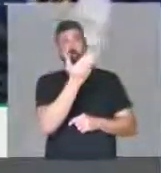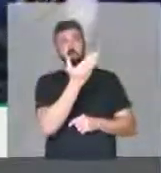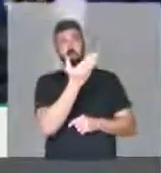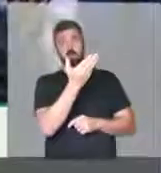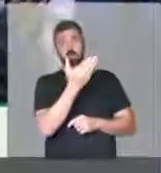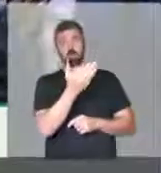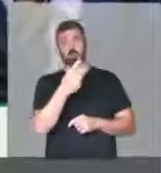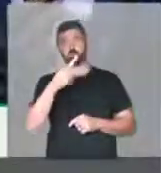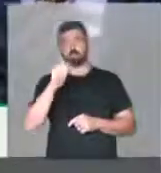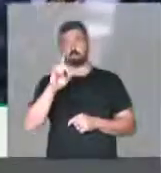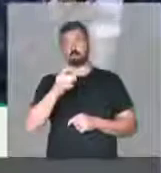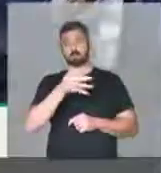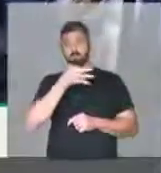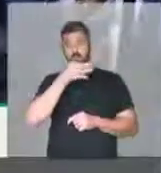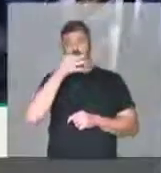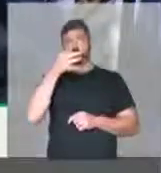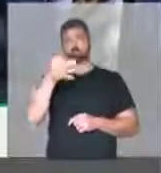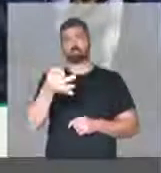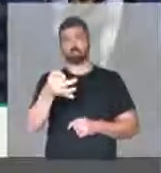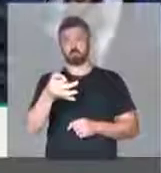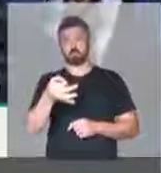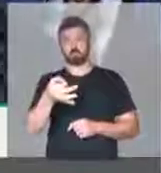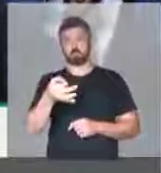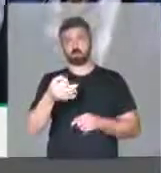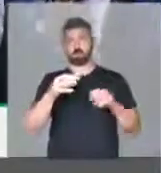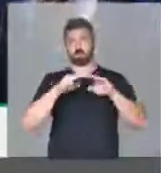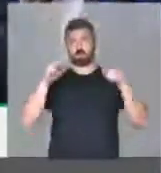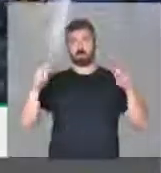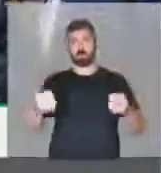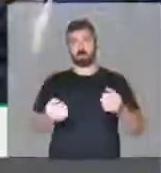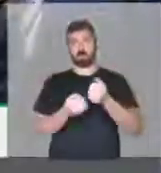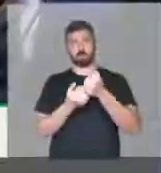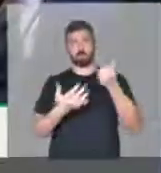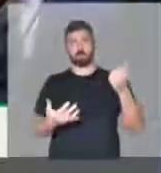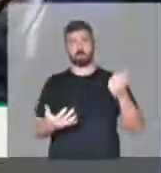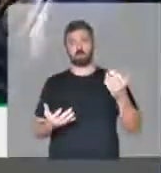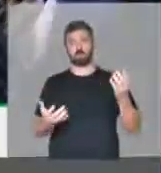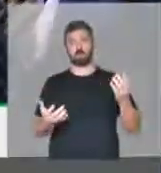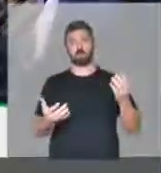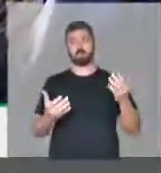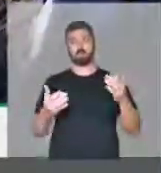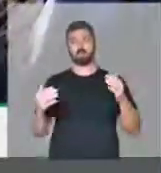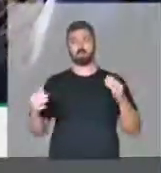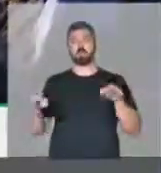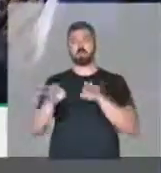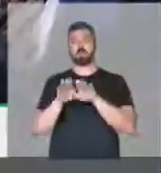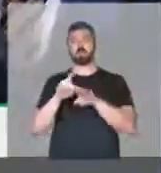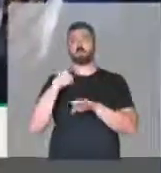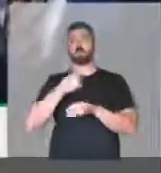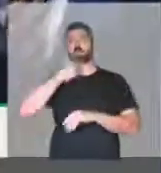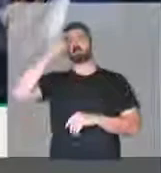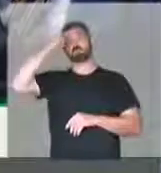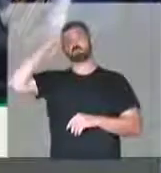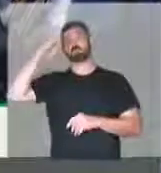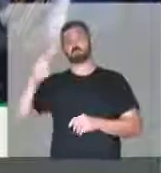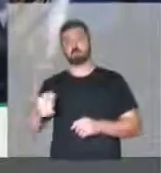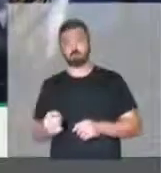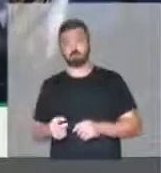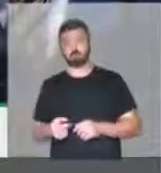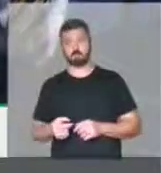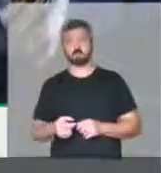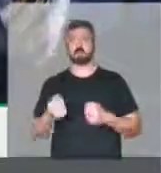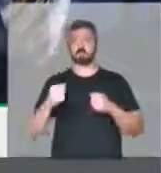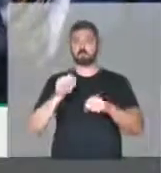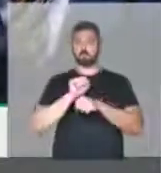que antes que o PSB se manifeste, a mesa oriente no sentido que pode ser até igual ao que a gente pensa. Mas é